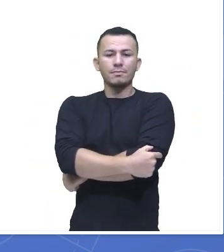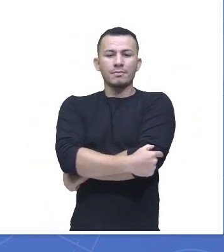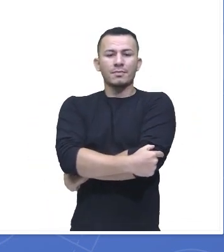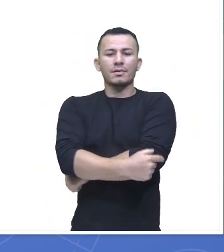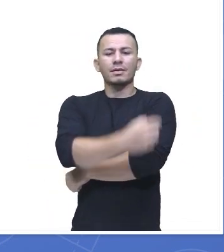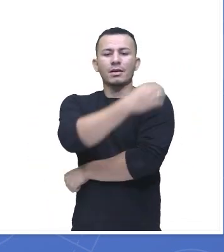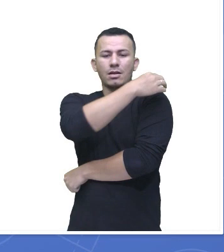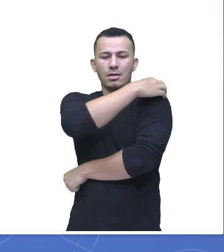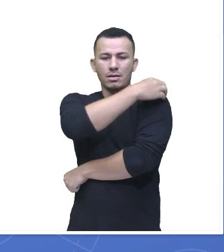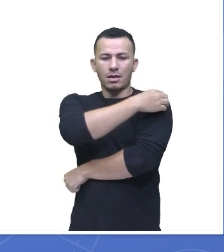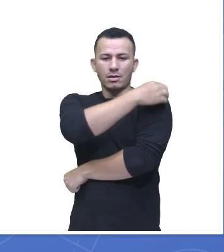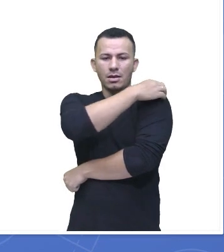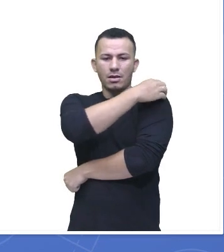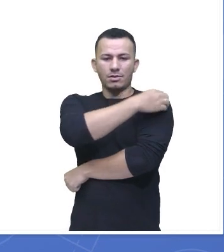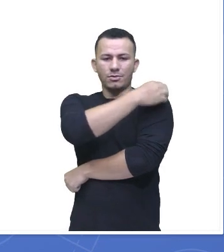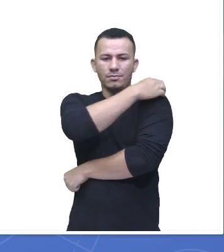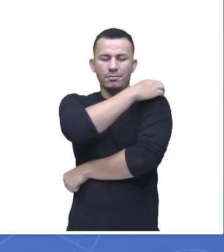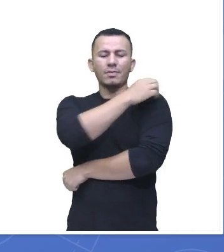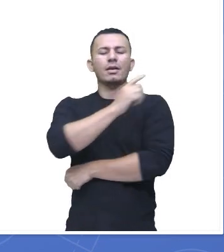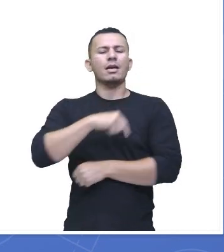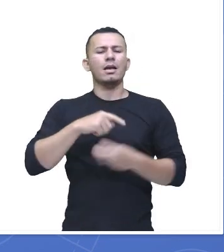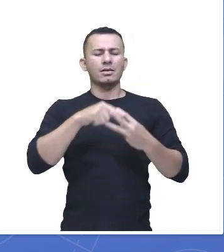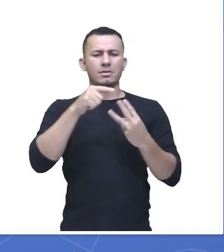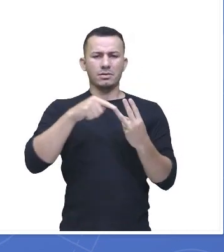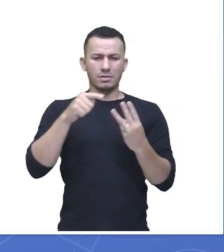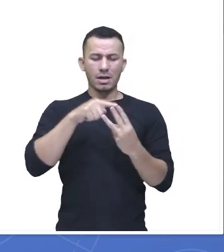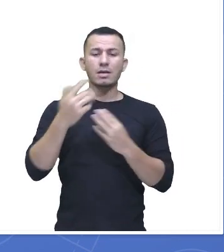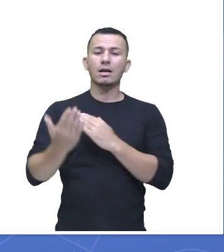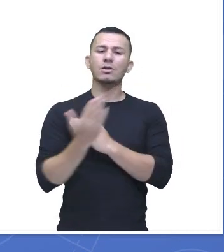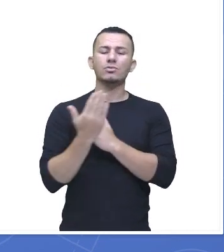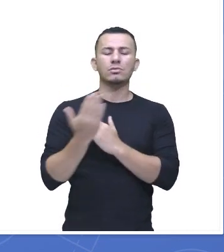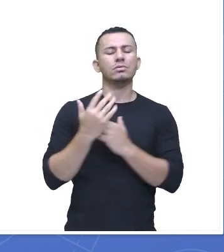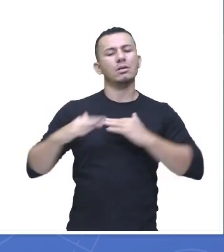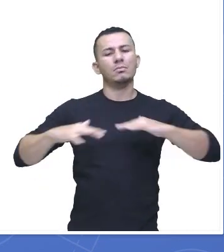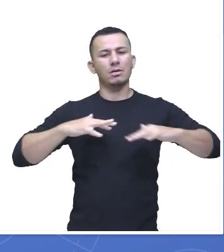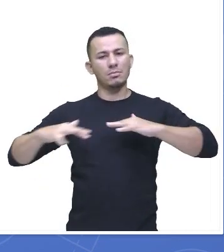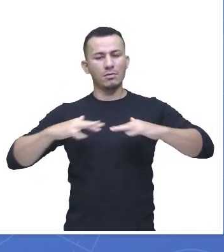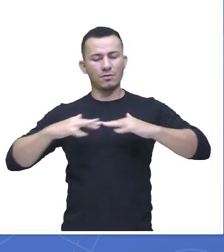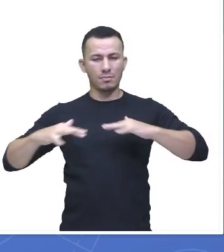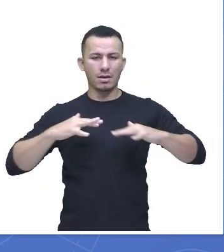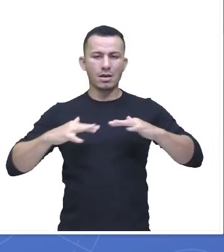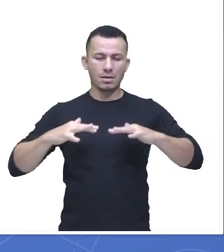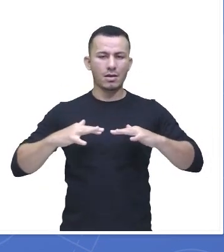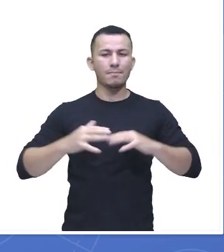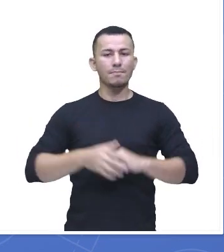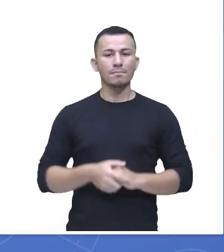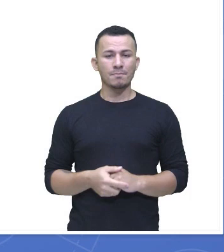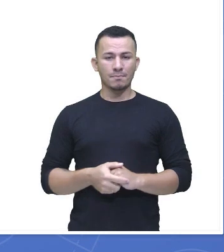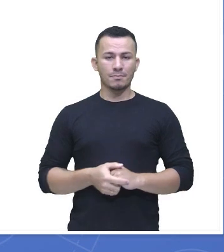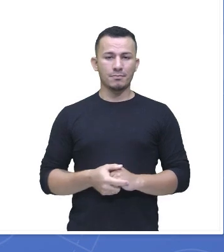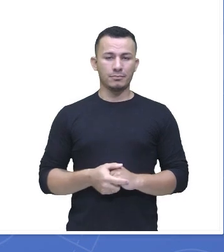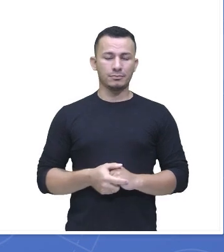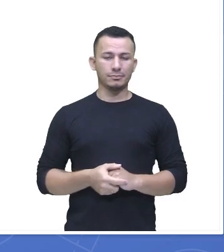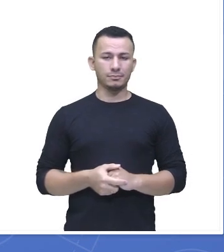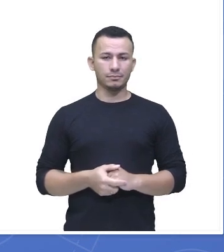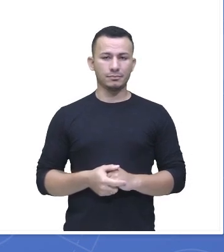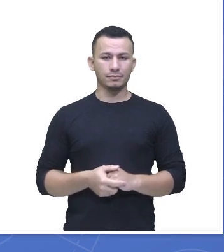certo? Todos eles aí nos ajudando a movimentar os nossos membros superiores.